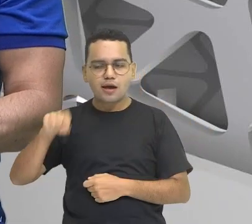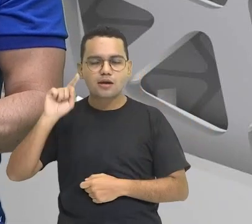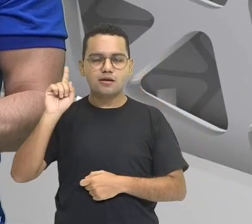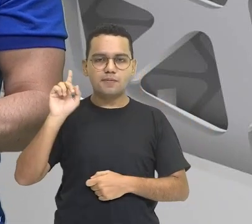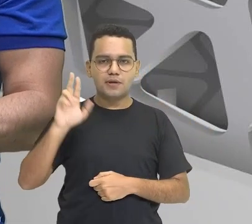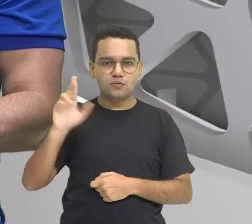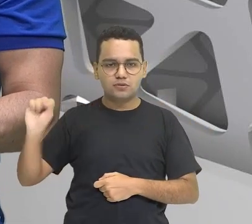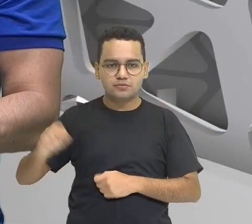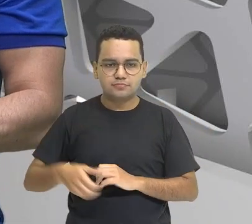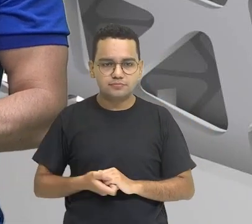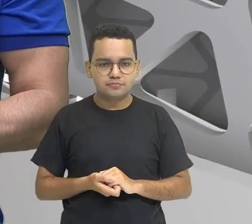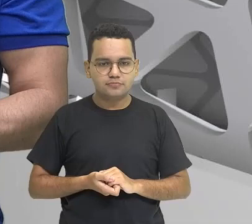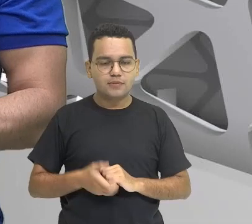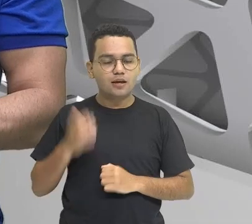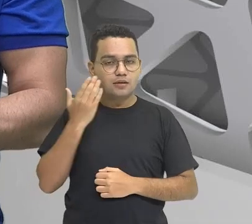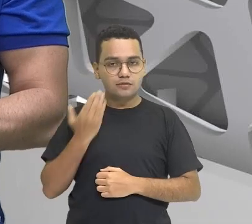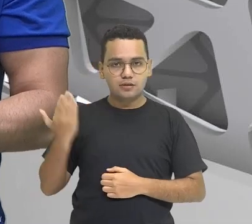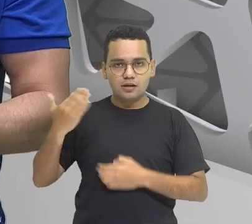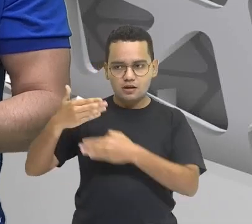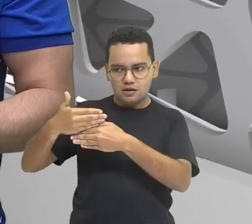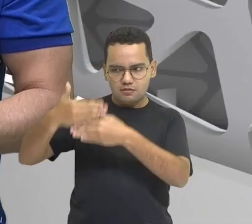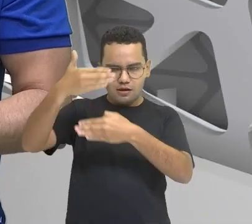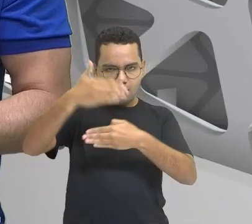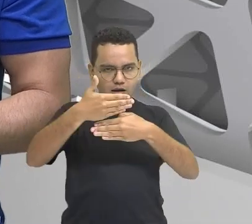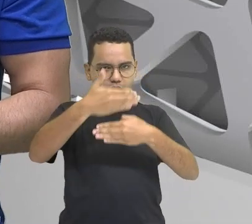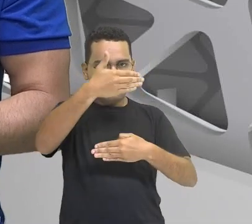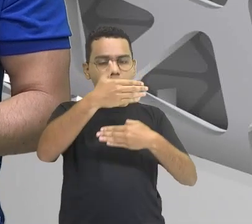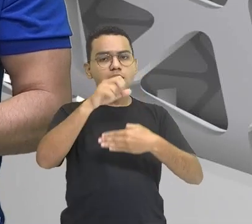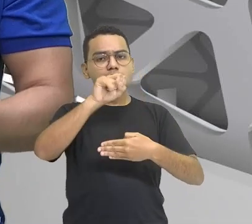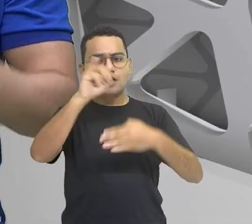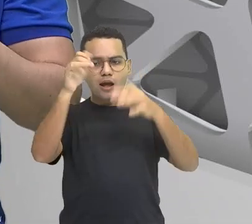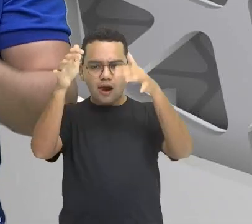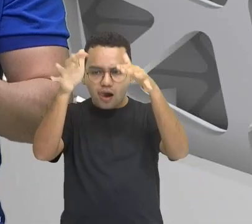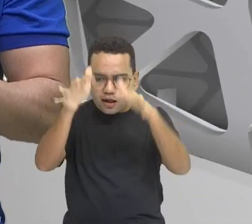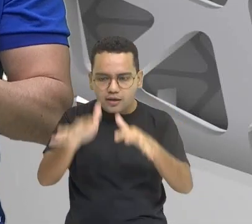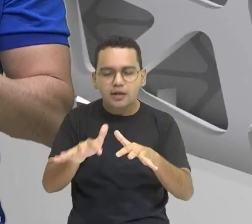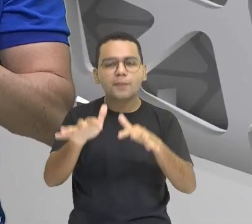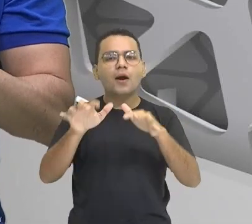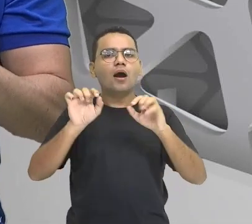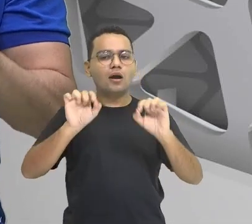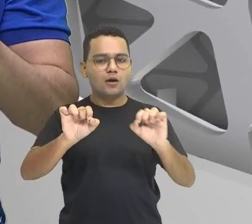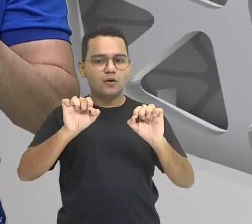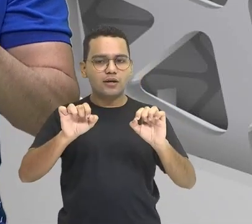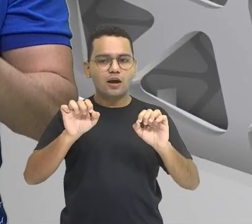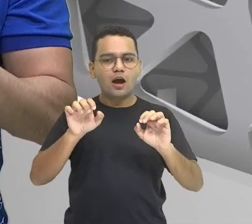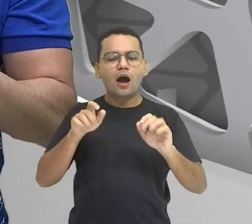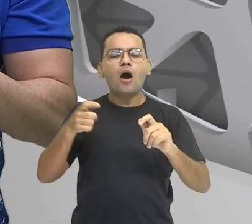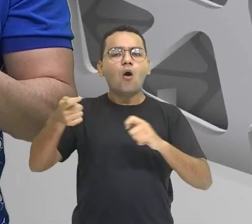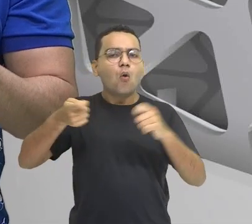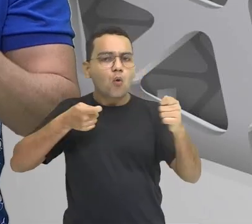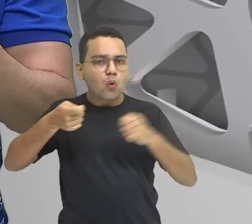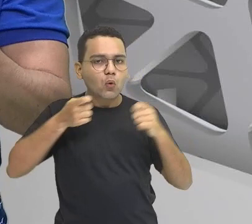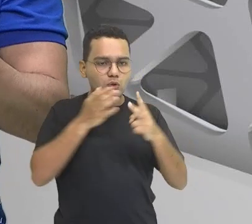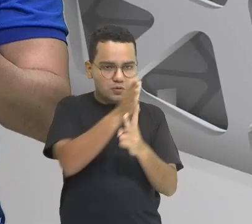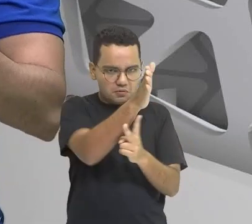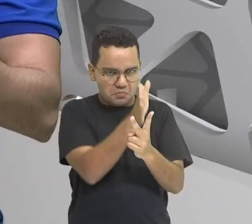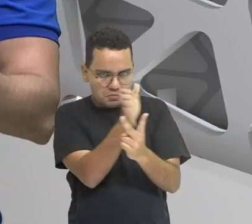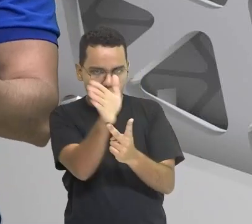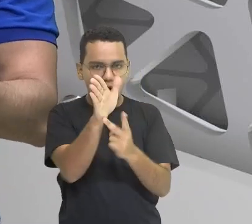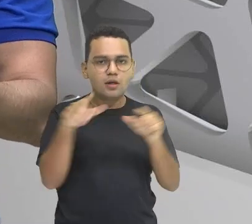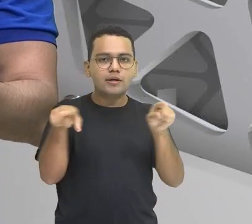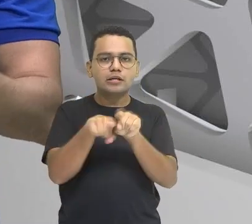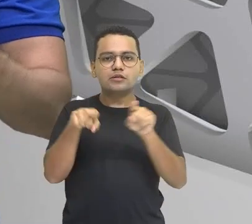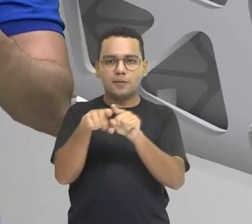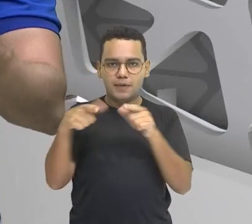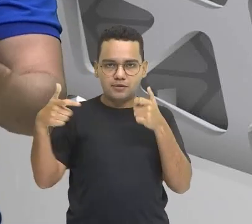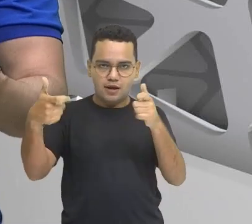disputa entre as duas nações, e a sua queda também vai ser o símbolo do fim da ordem bipolar e também da